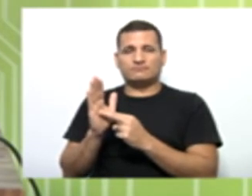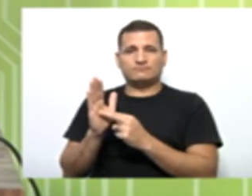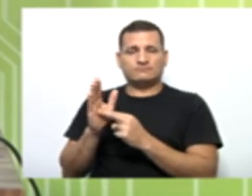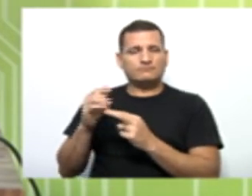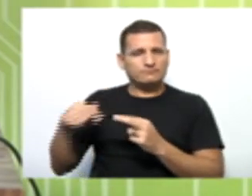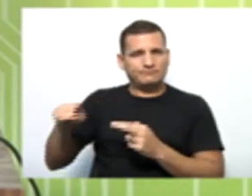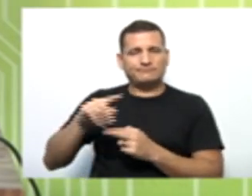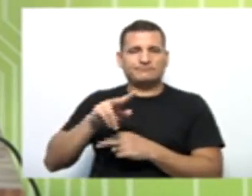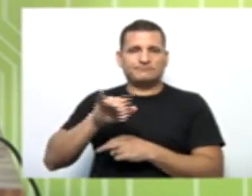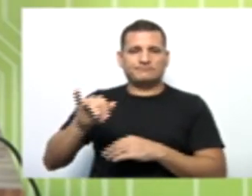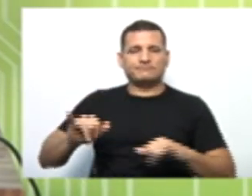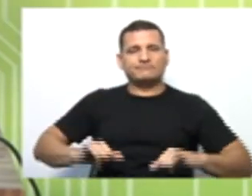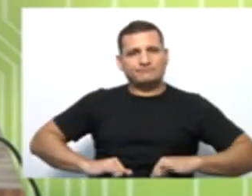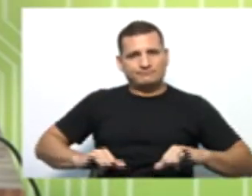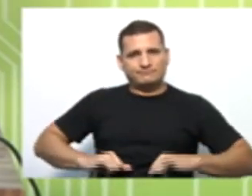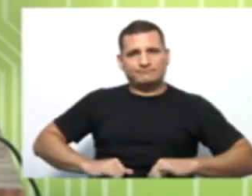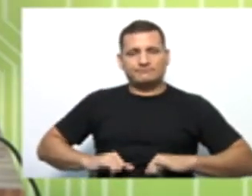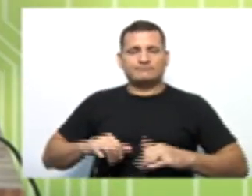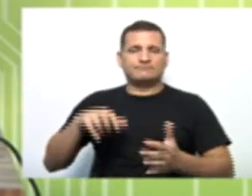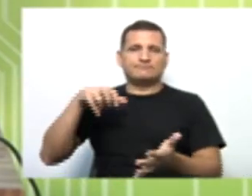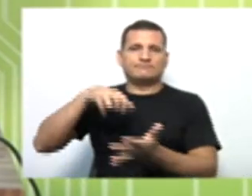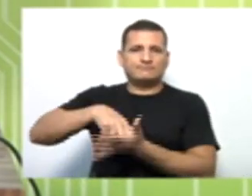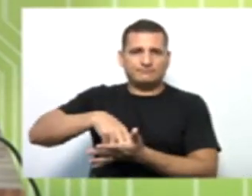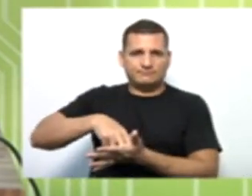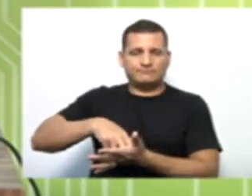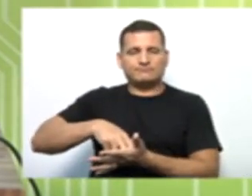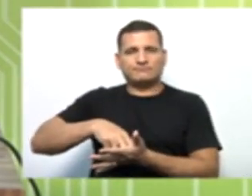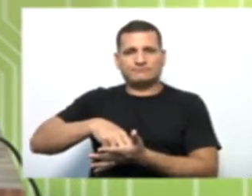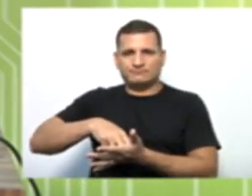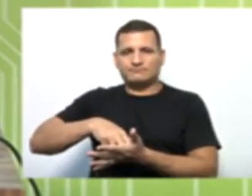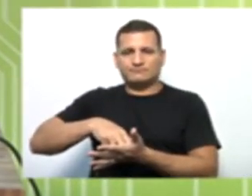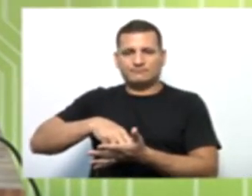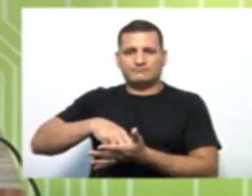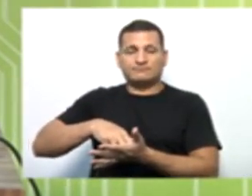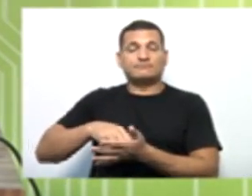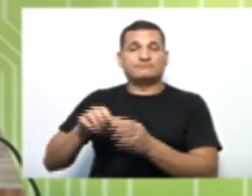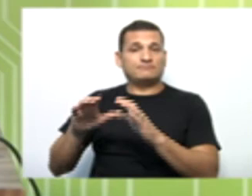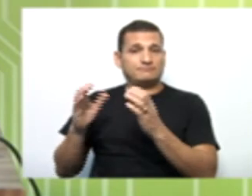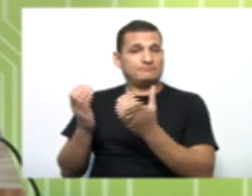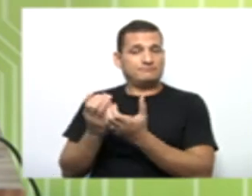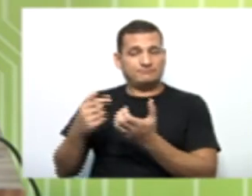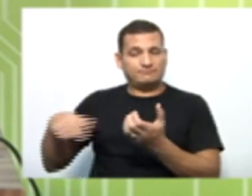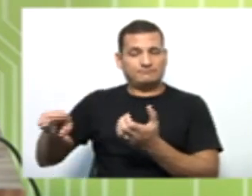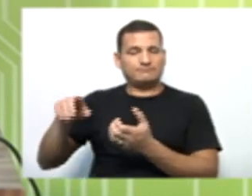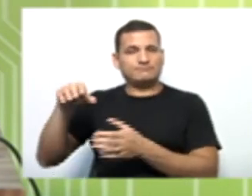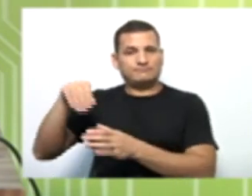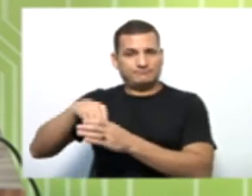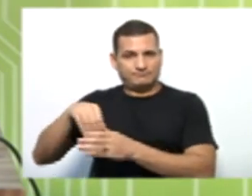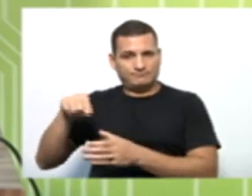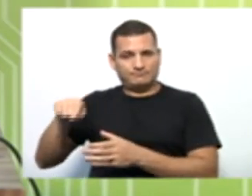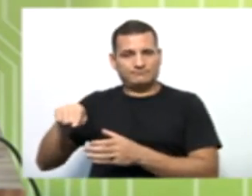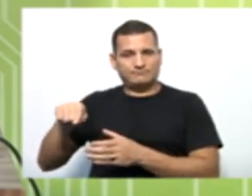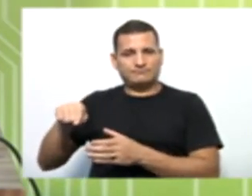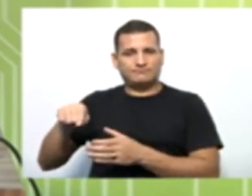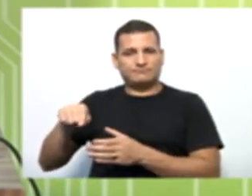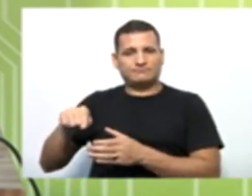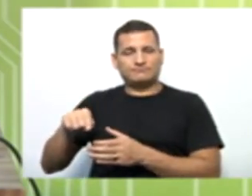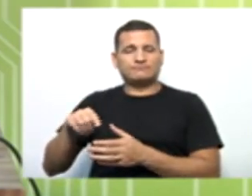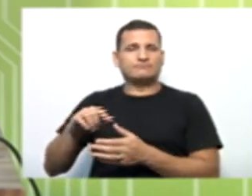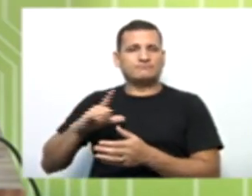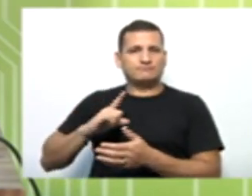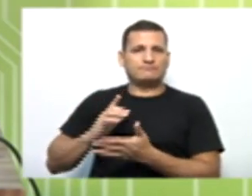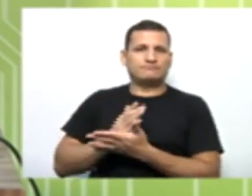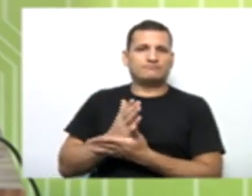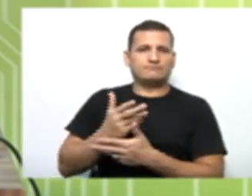vão sofrer alguma sanção ou alguma punição da comunidade no qual eles estão inseridos. Há coisas que eu posso